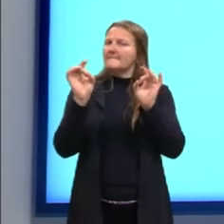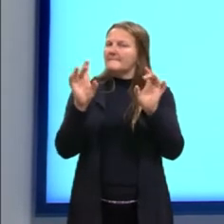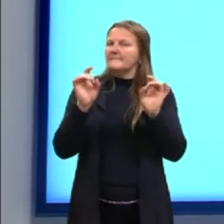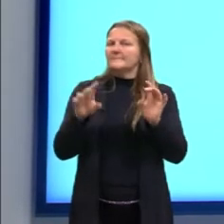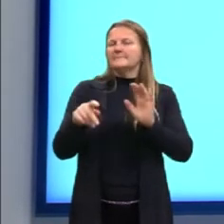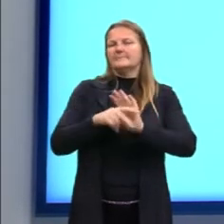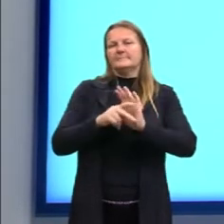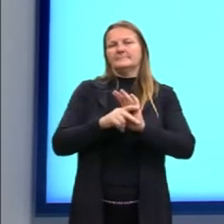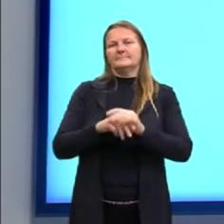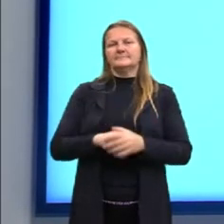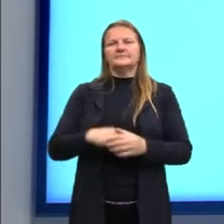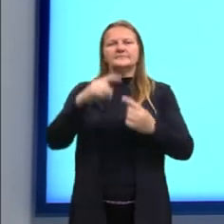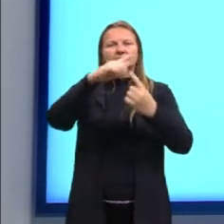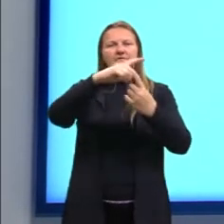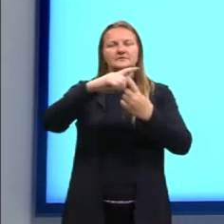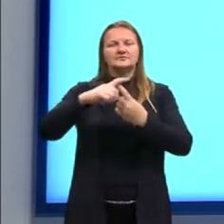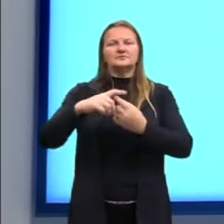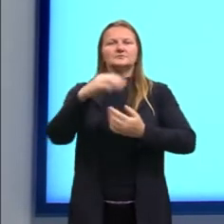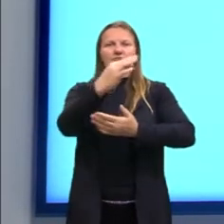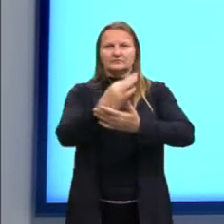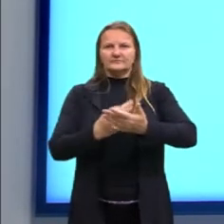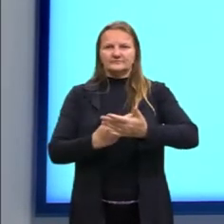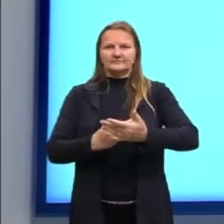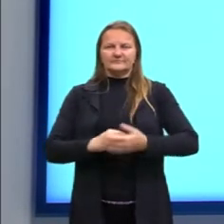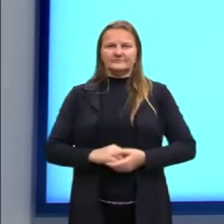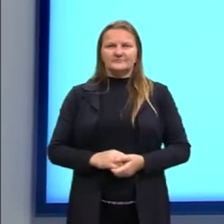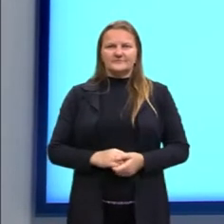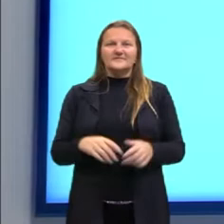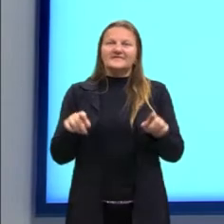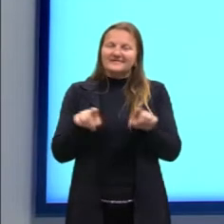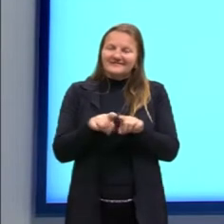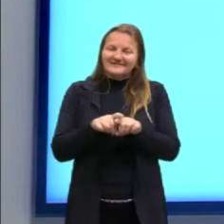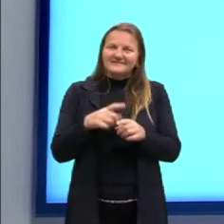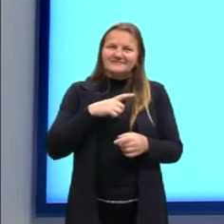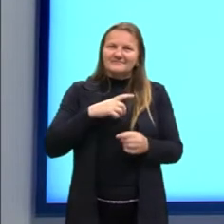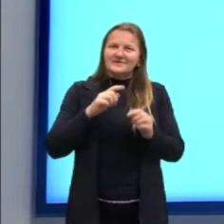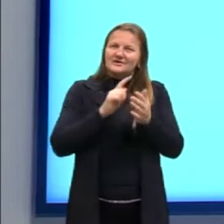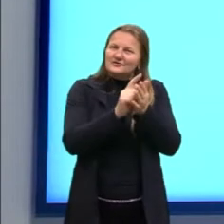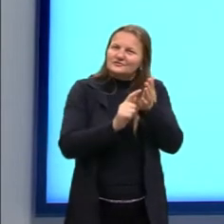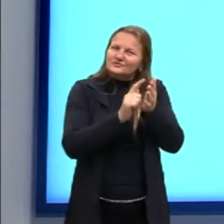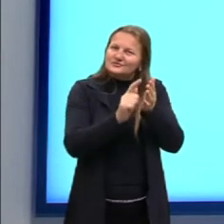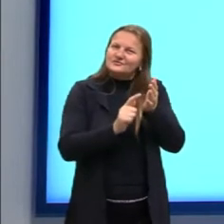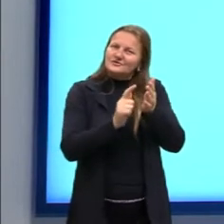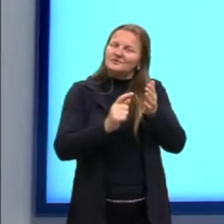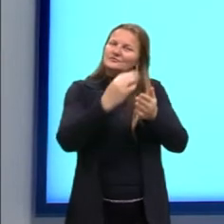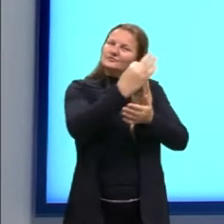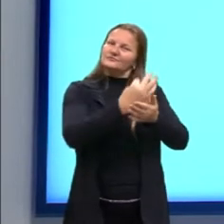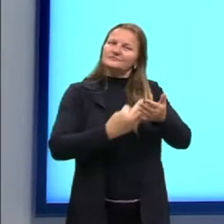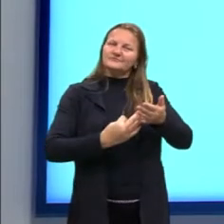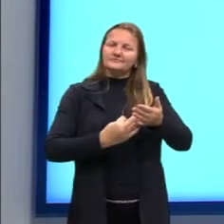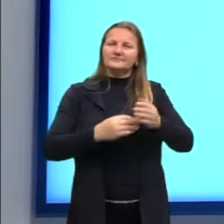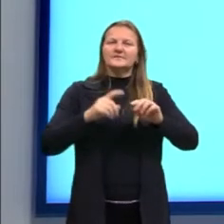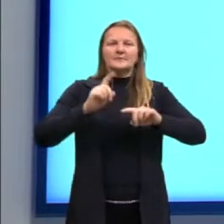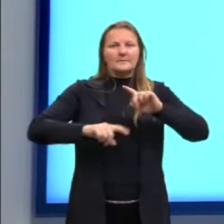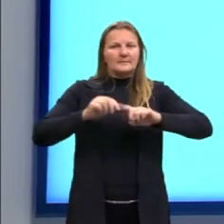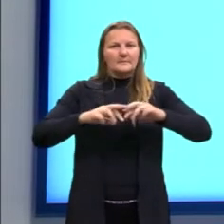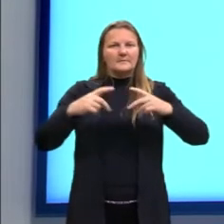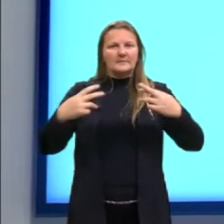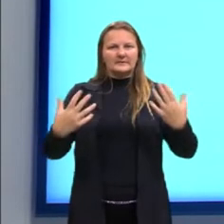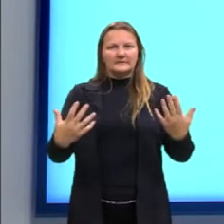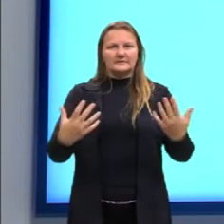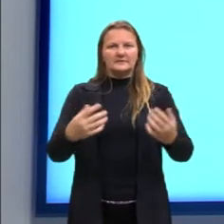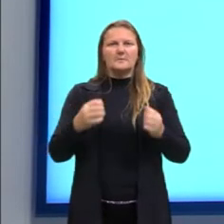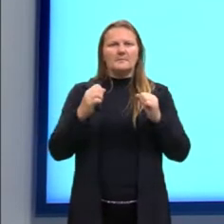sobre os diferentes tipos de texto, a gente vai falar também um pouquinho sobre gêneros, tá? E tem bastante material aí que